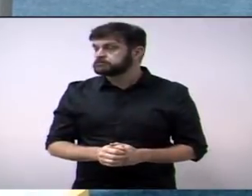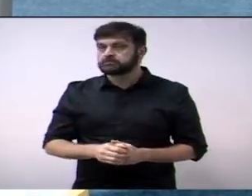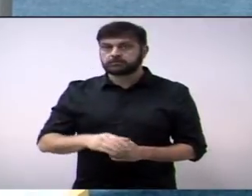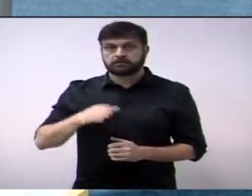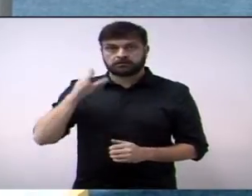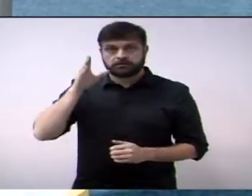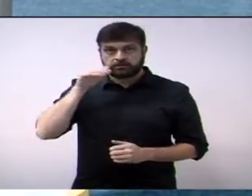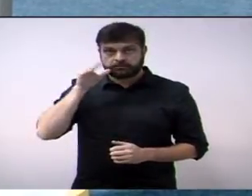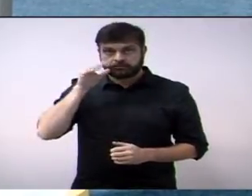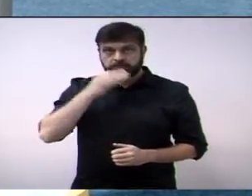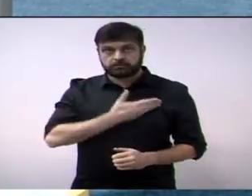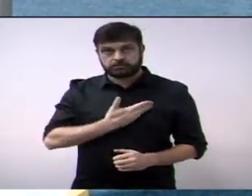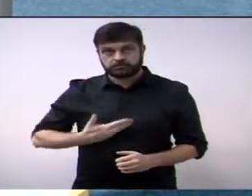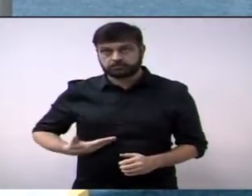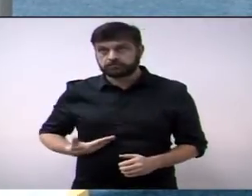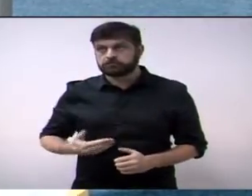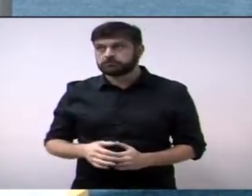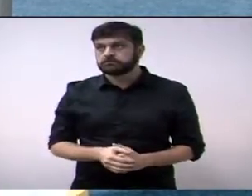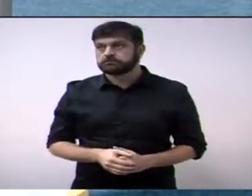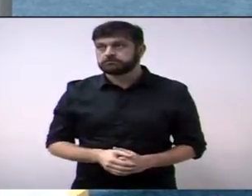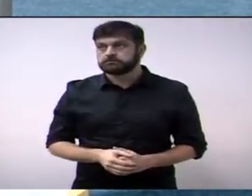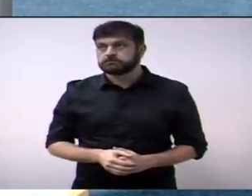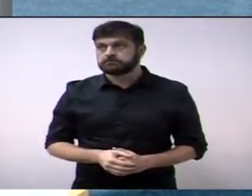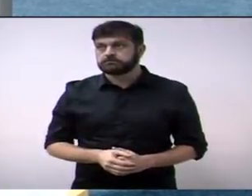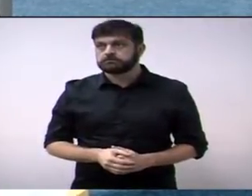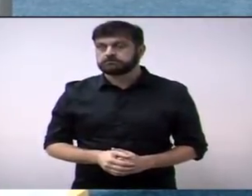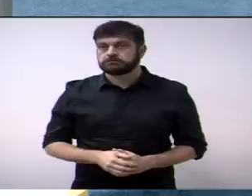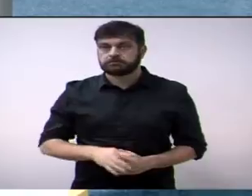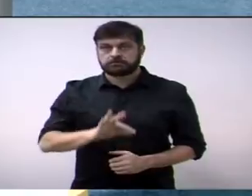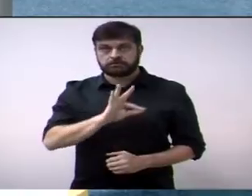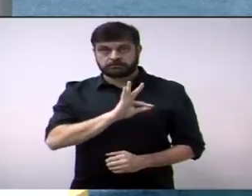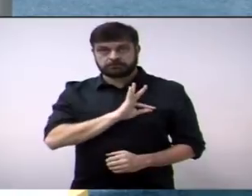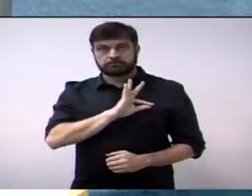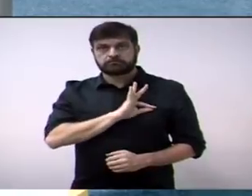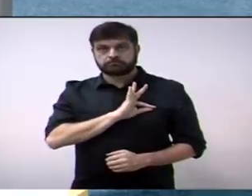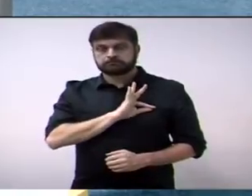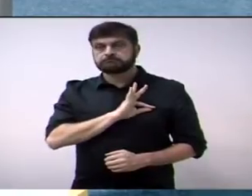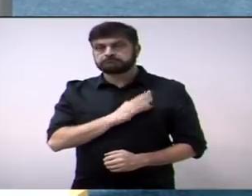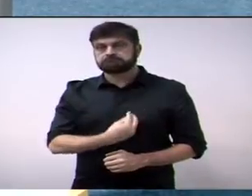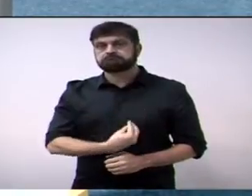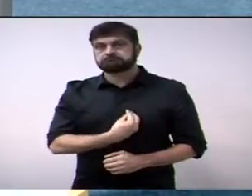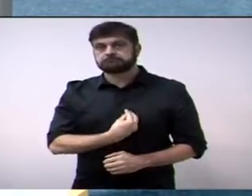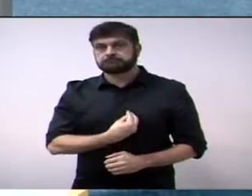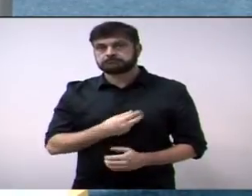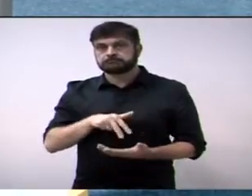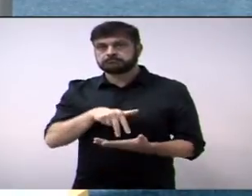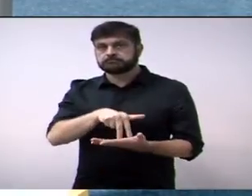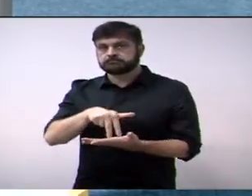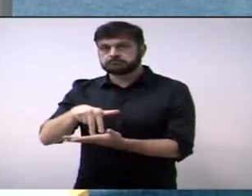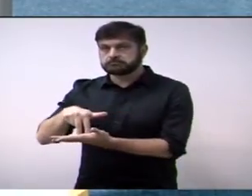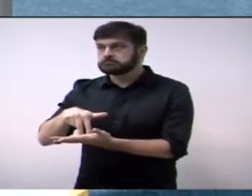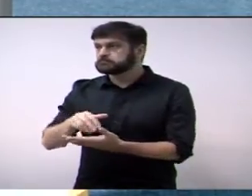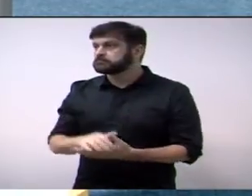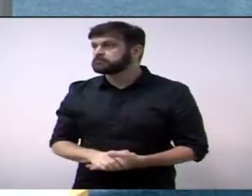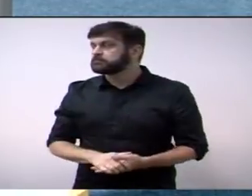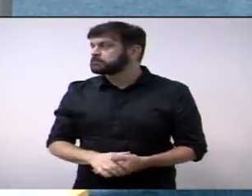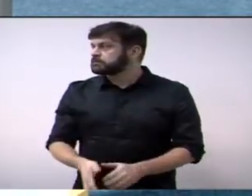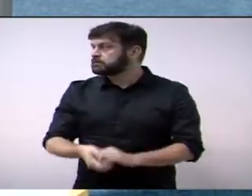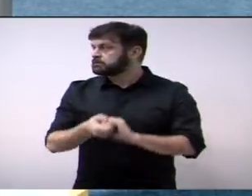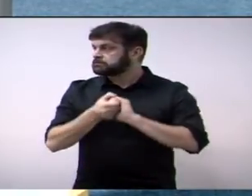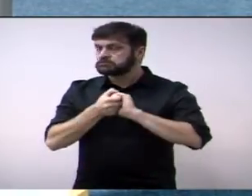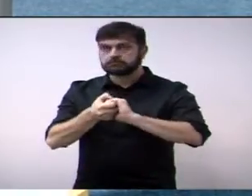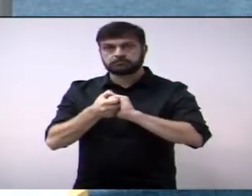servidores municipais, guarda municipal presente. Quero também